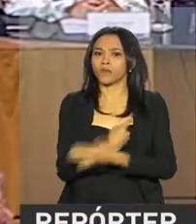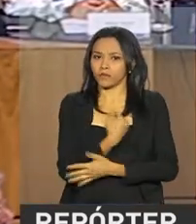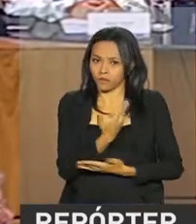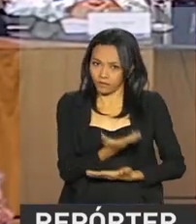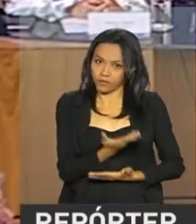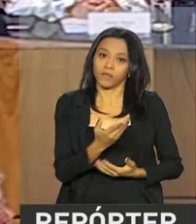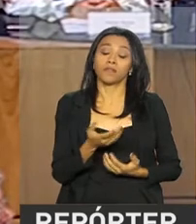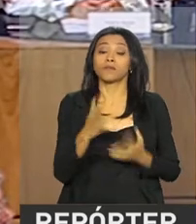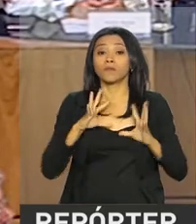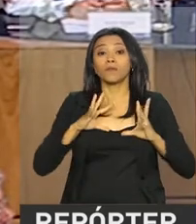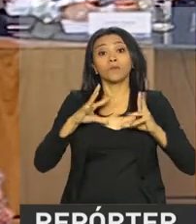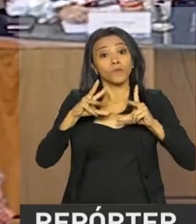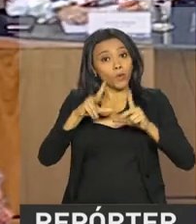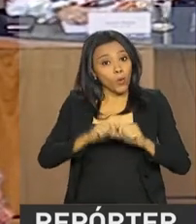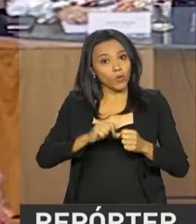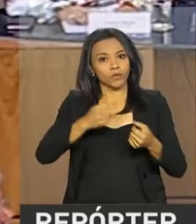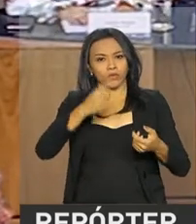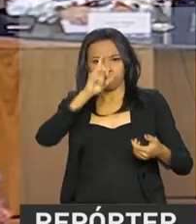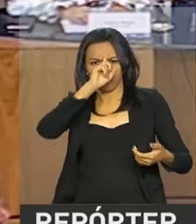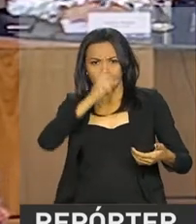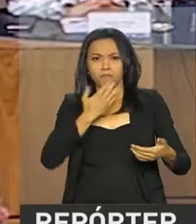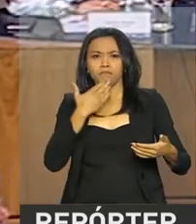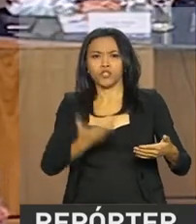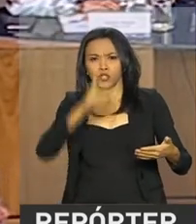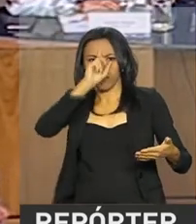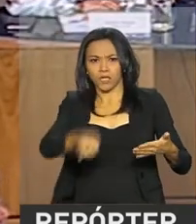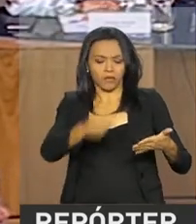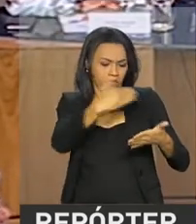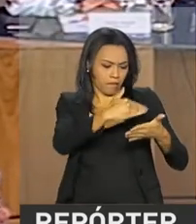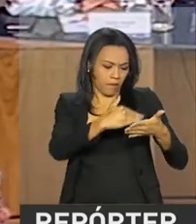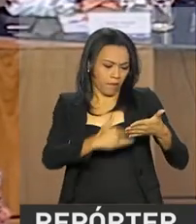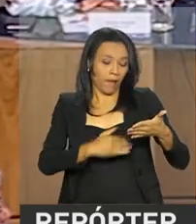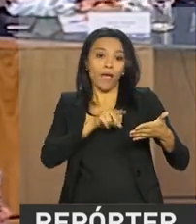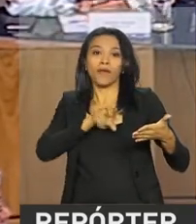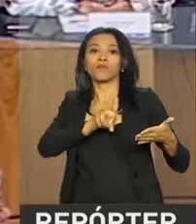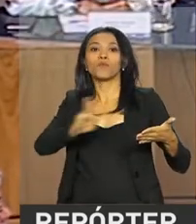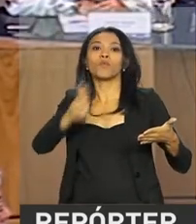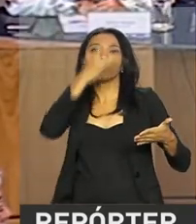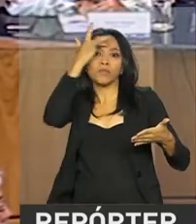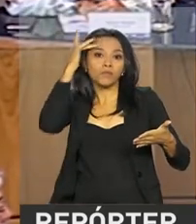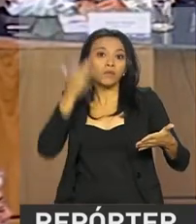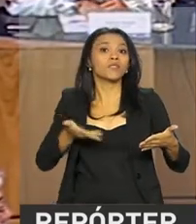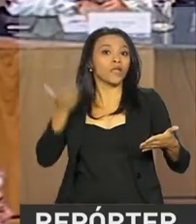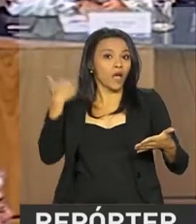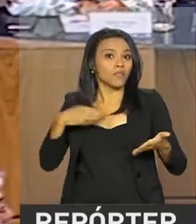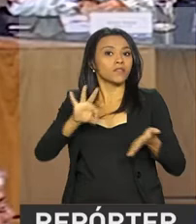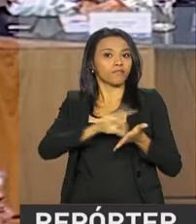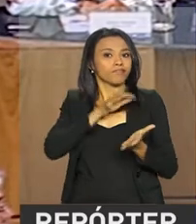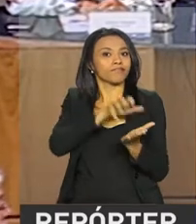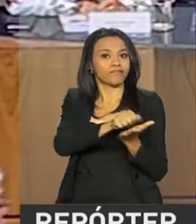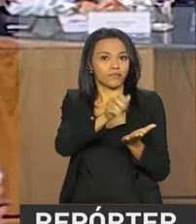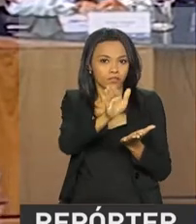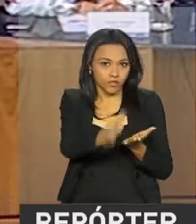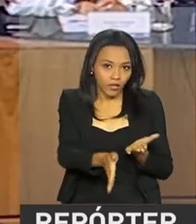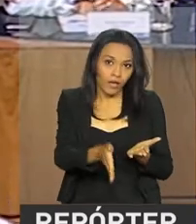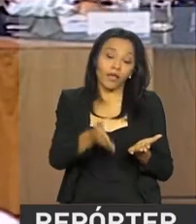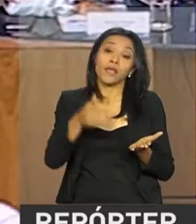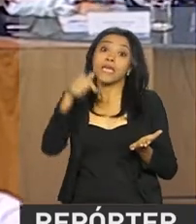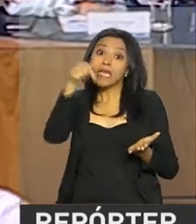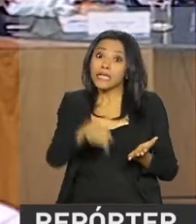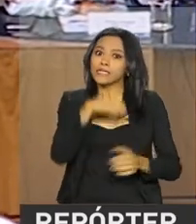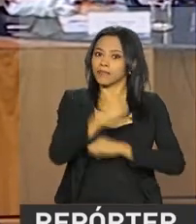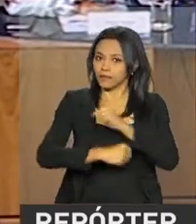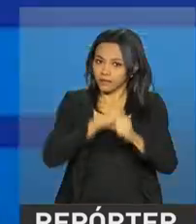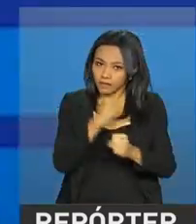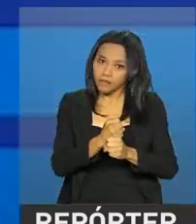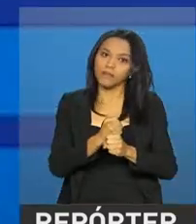Todos esses do cumprimento de mandado são pessoas que estavam inscritas. Alguns, eventualmente, aí a gente fala, né, que o trabalho esse ano de prevenção foi